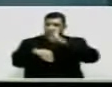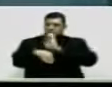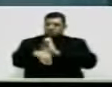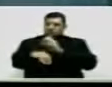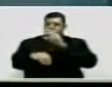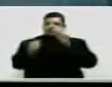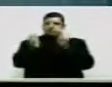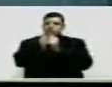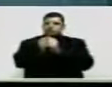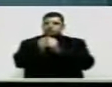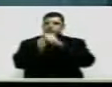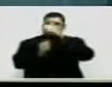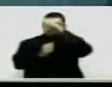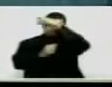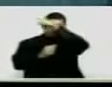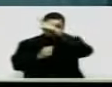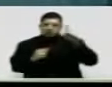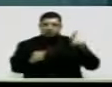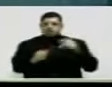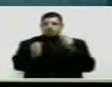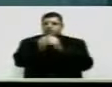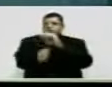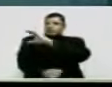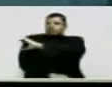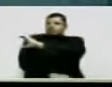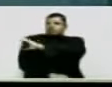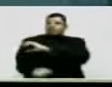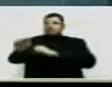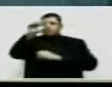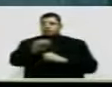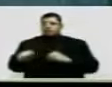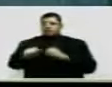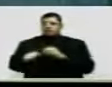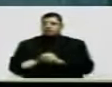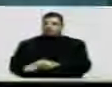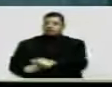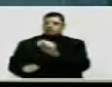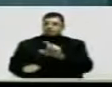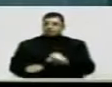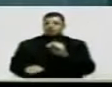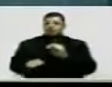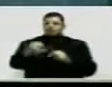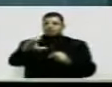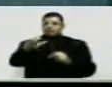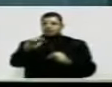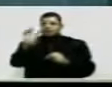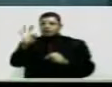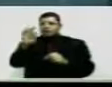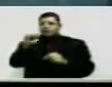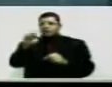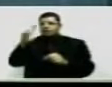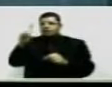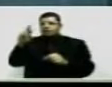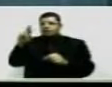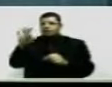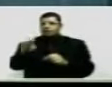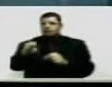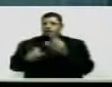as prefeituras, com as cooperativas e a associação de catadores, de forma